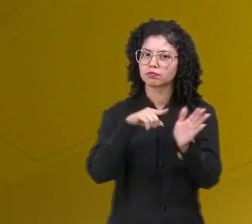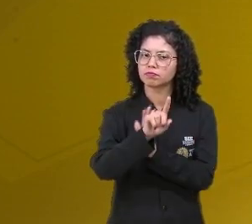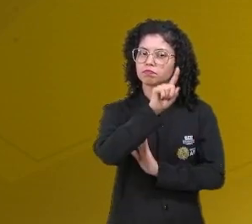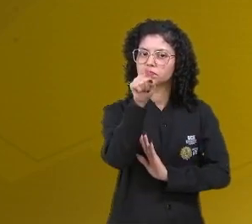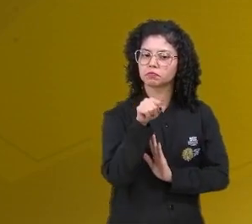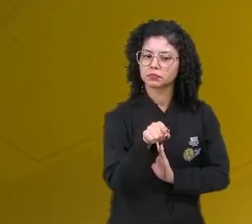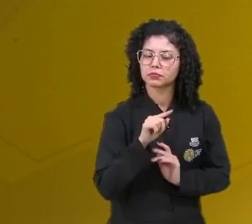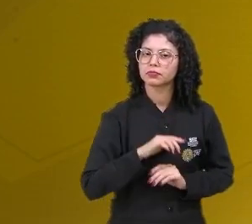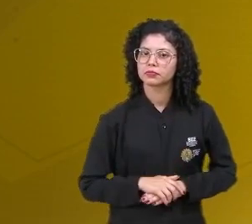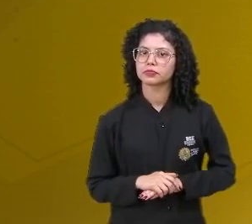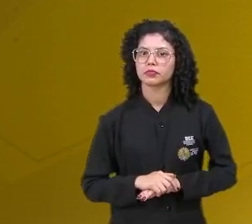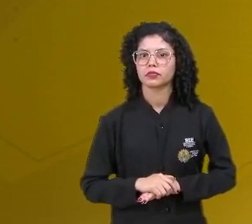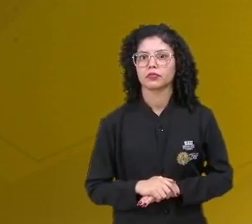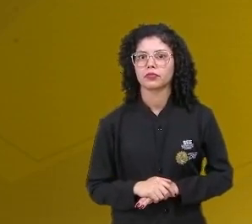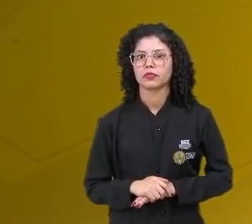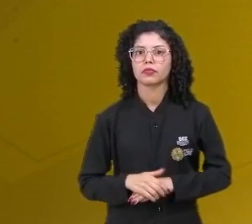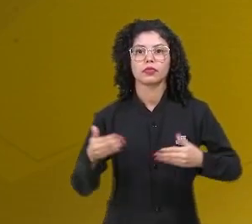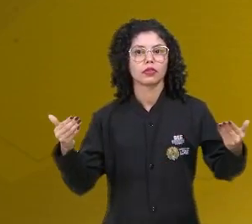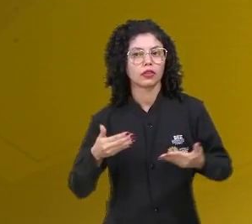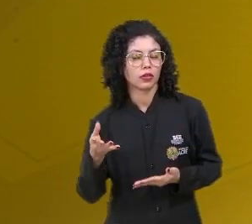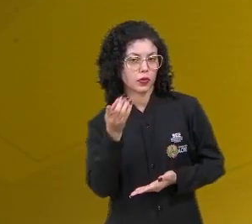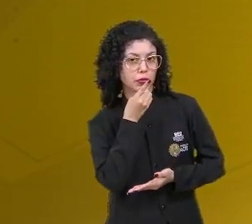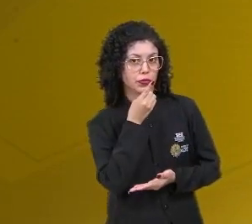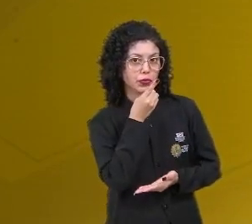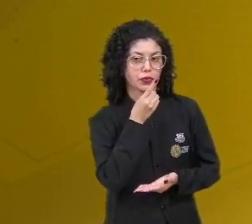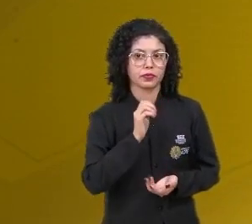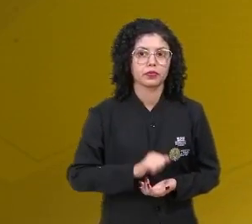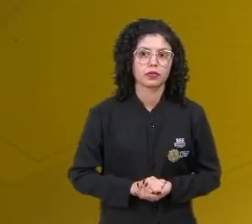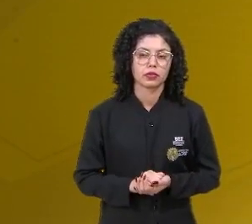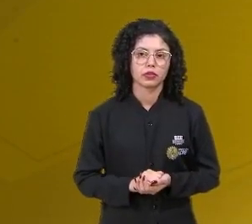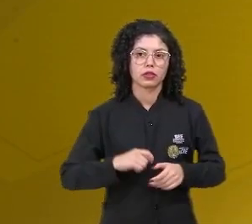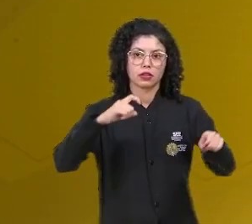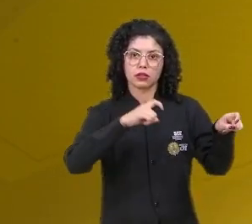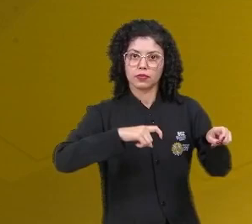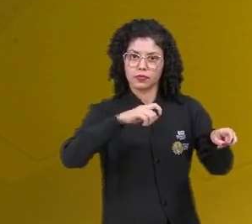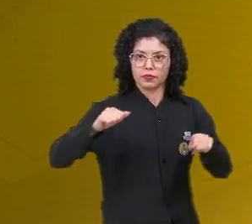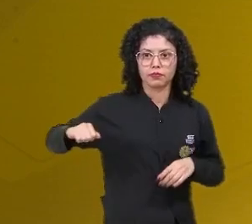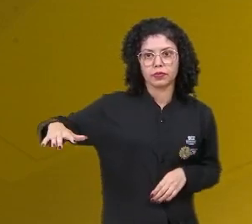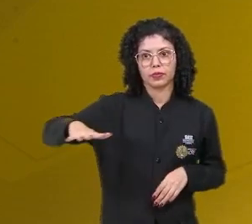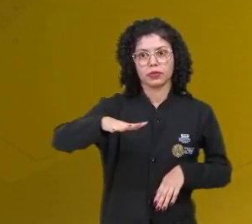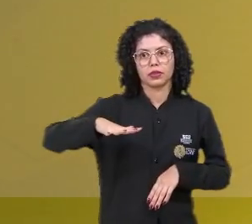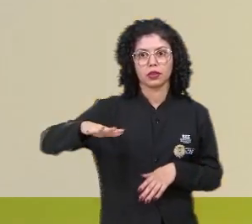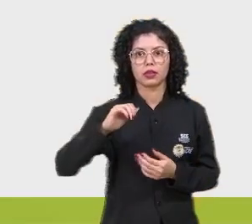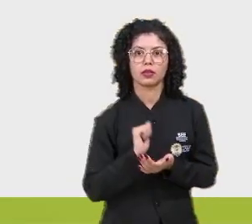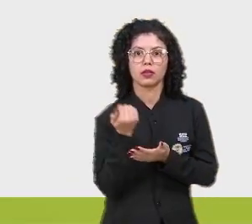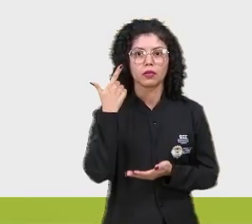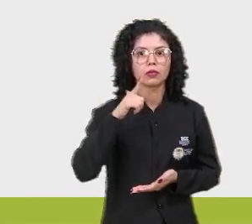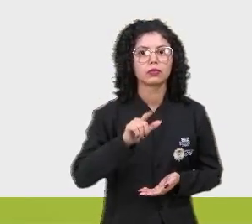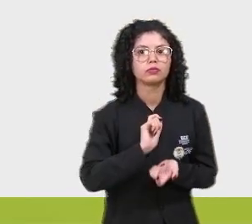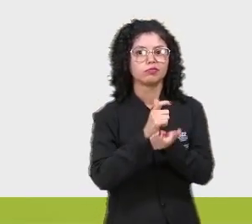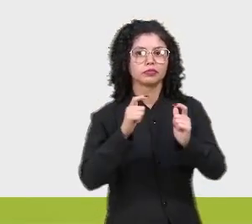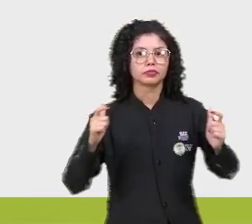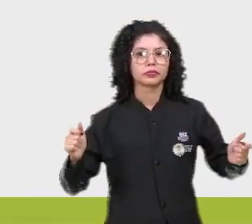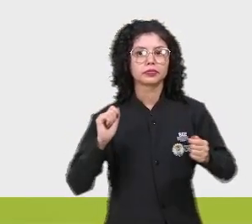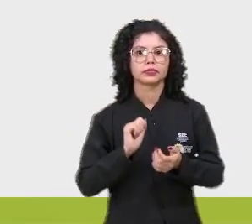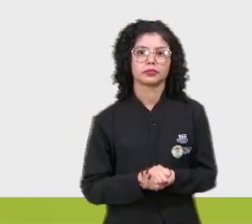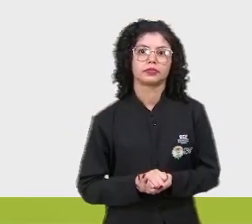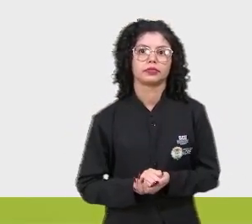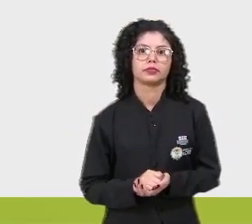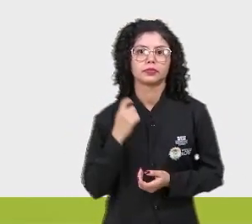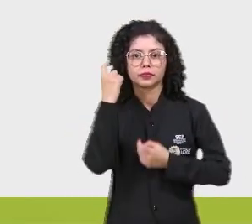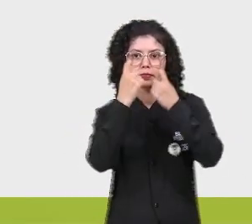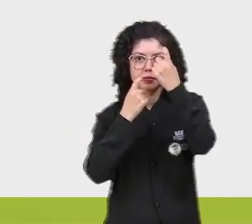questionamento para vocês, tá? Hoje em dia, na agricultura orgânica, ele tem ganhado bastante espaço devido a